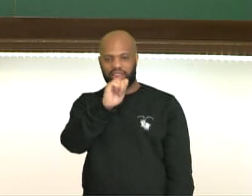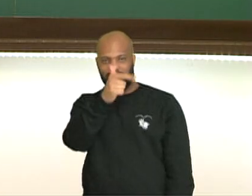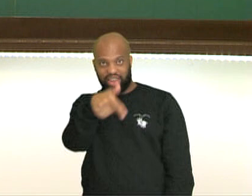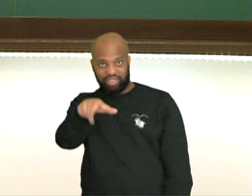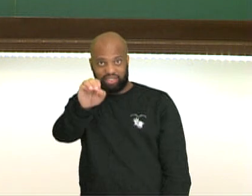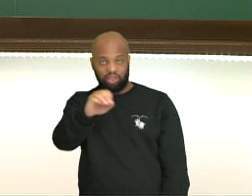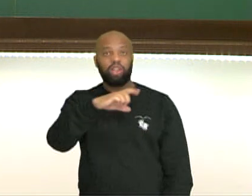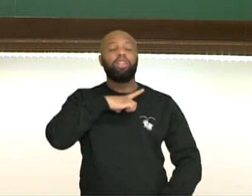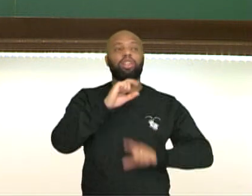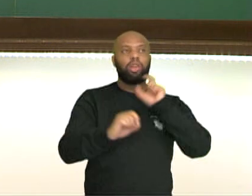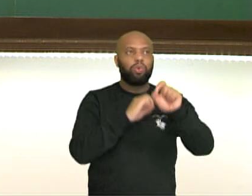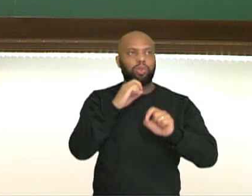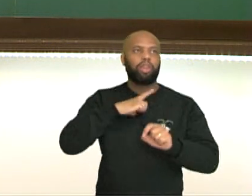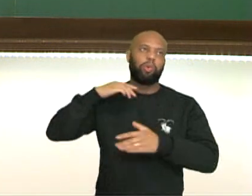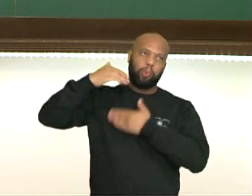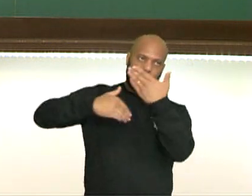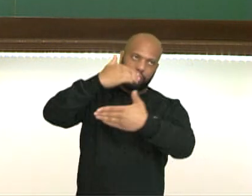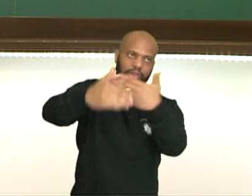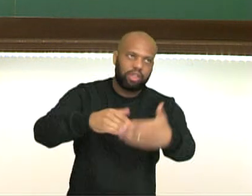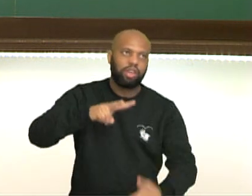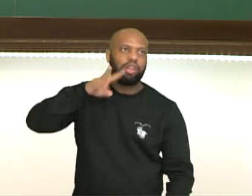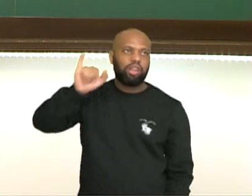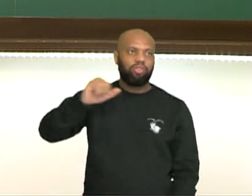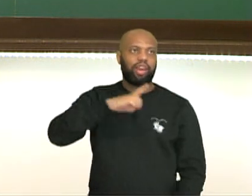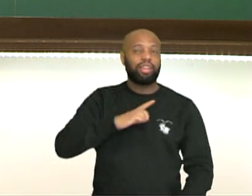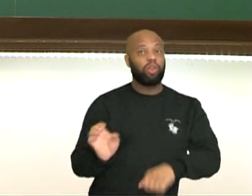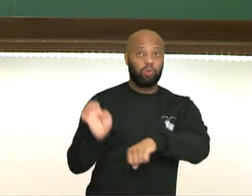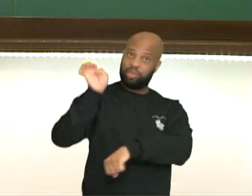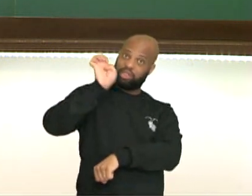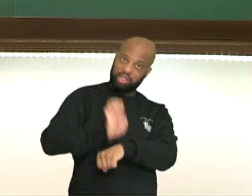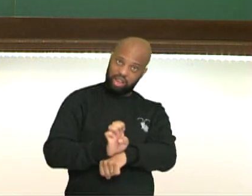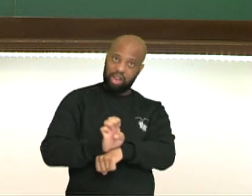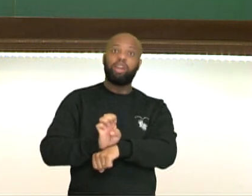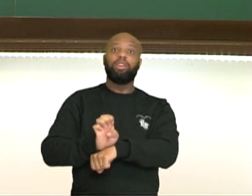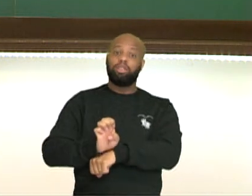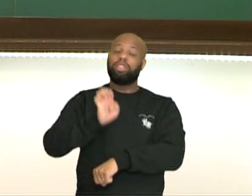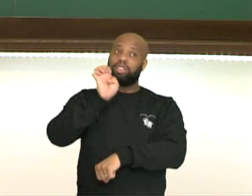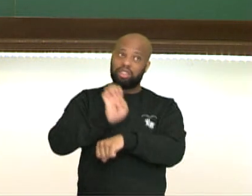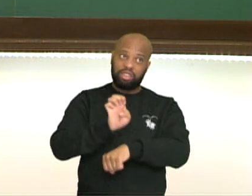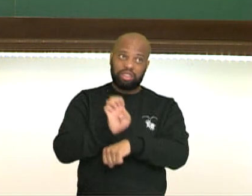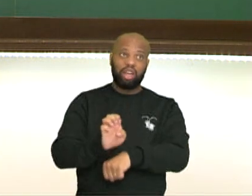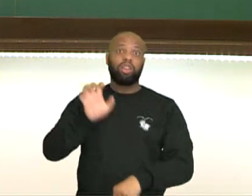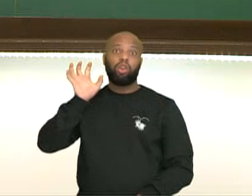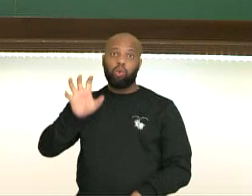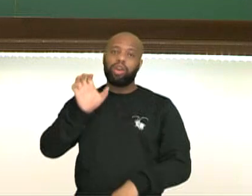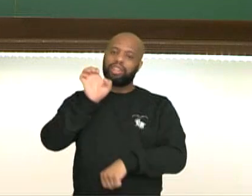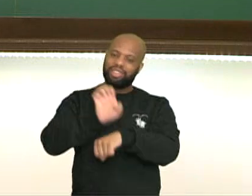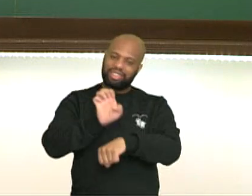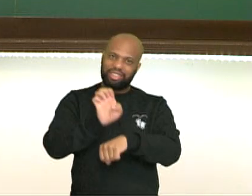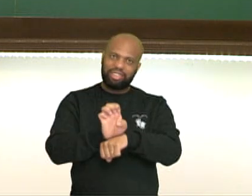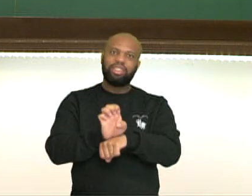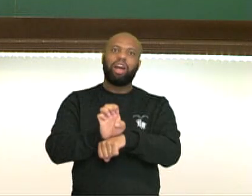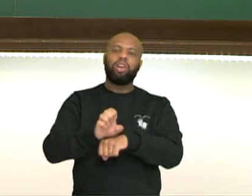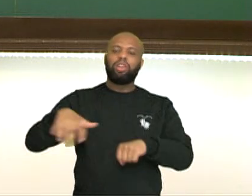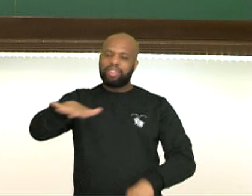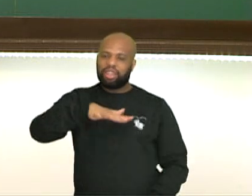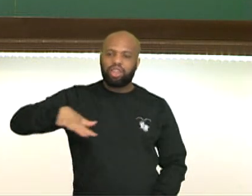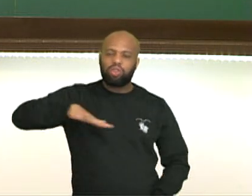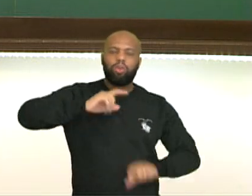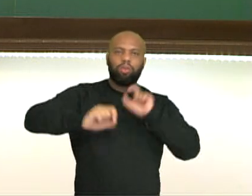tem um processo em que você vai ter um estado territorial e esse estado territorial dá uma noção